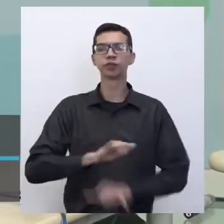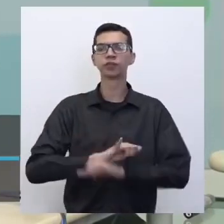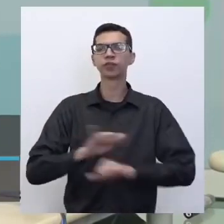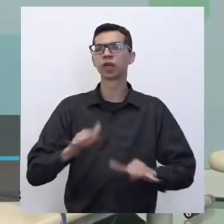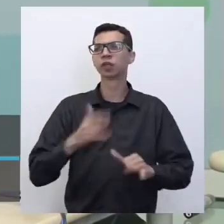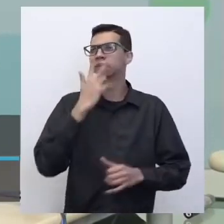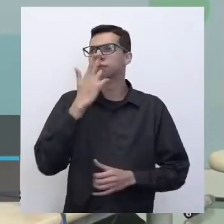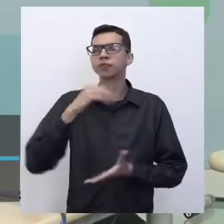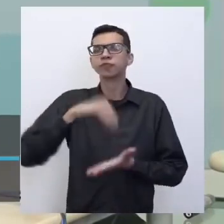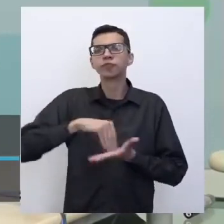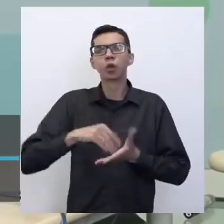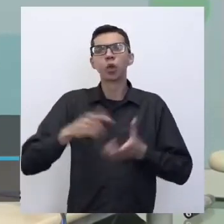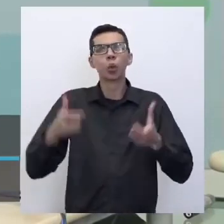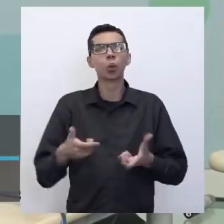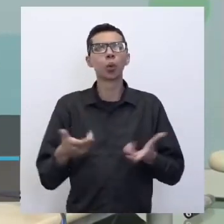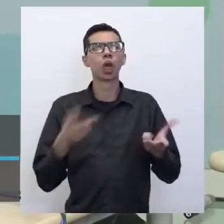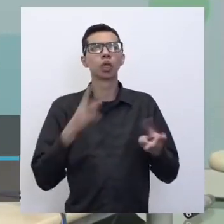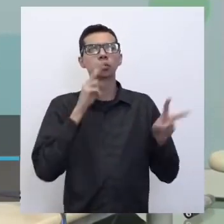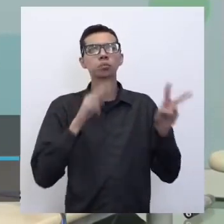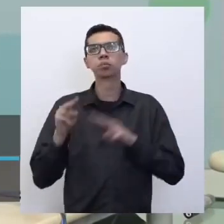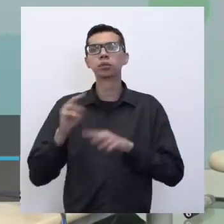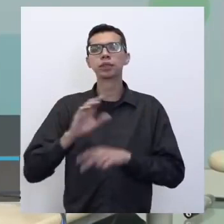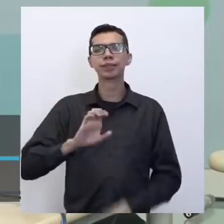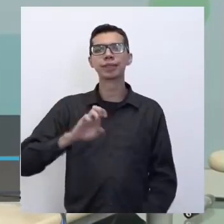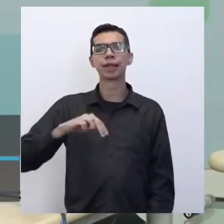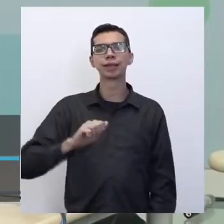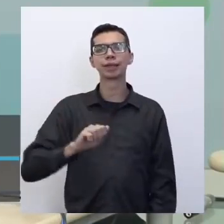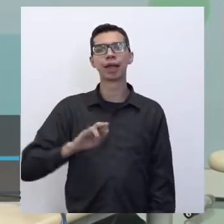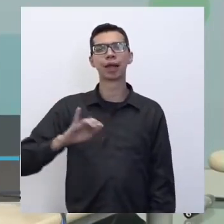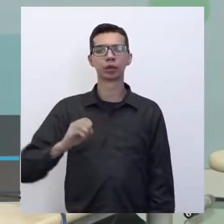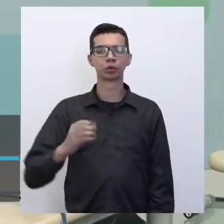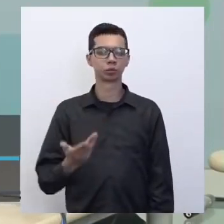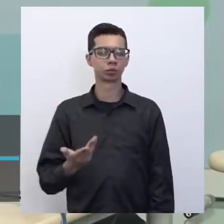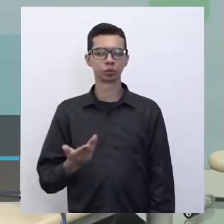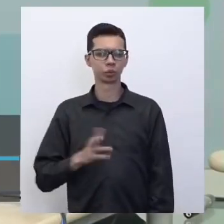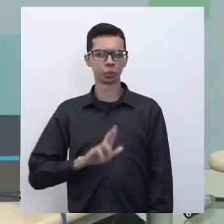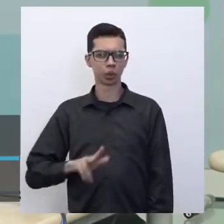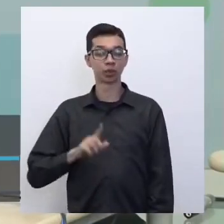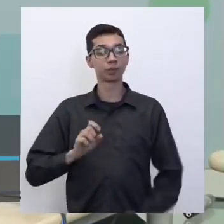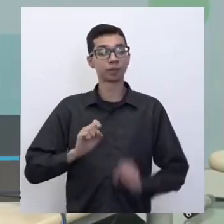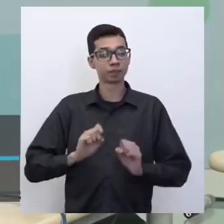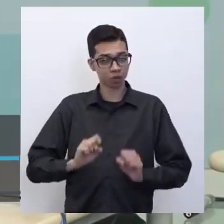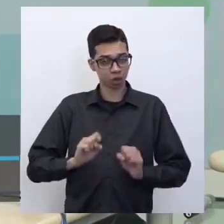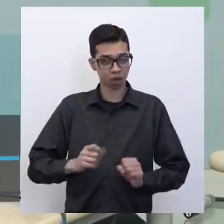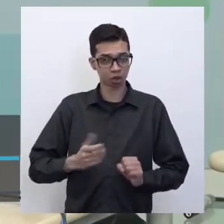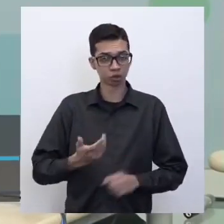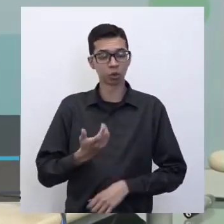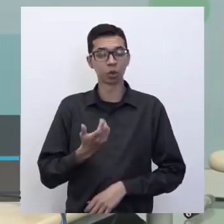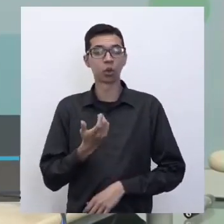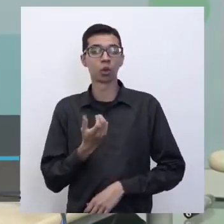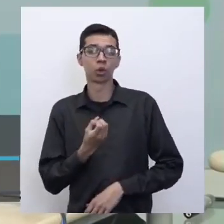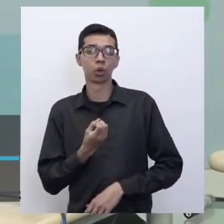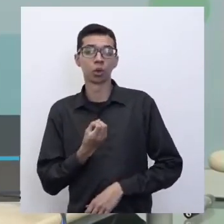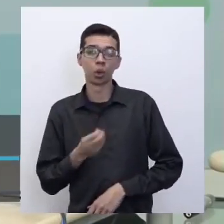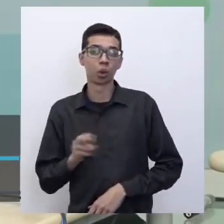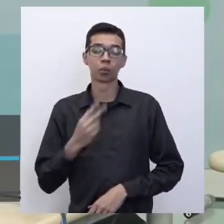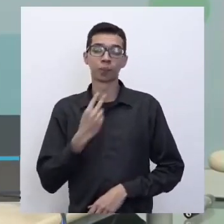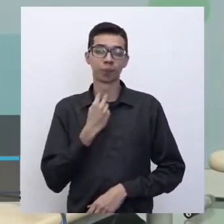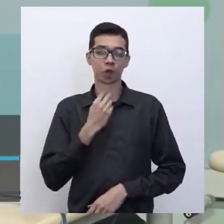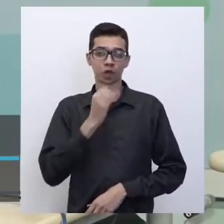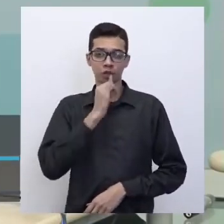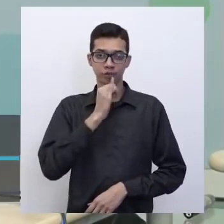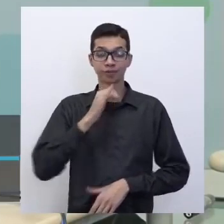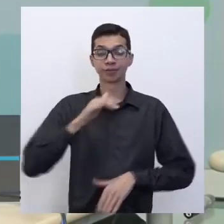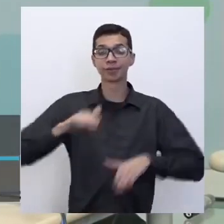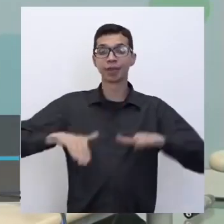né? Não é bem a ausência do cenário, né? Tanto você pode não ter um cenário fixo, como você pode fazer como essa peça que